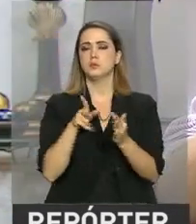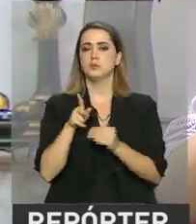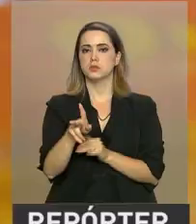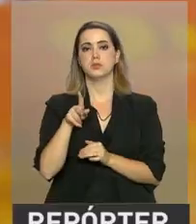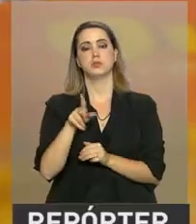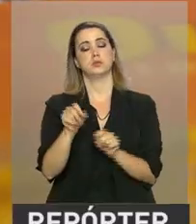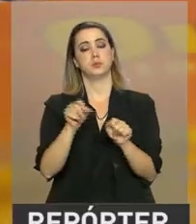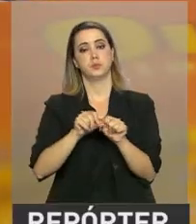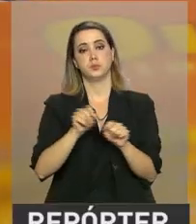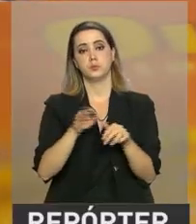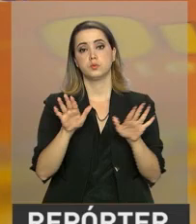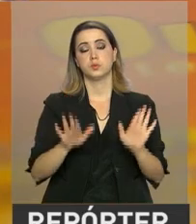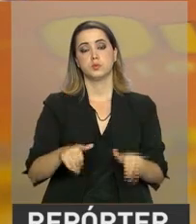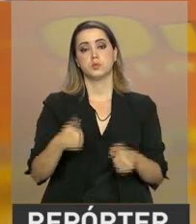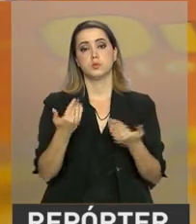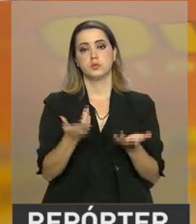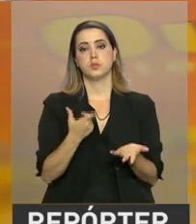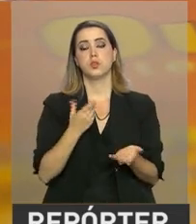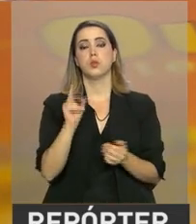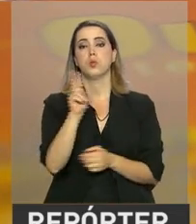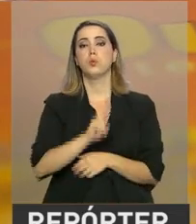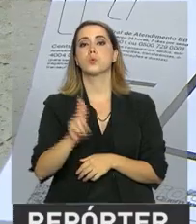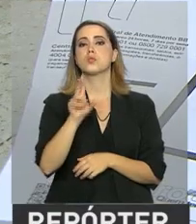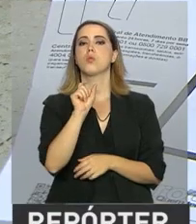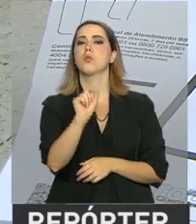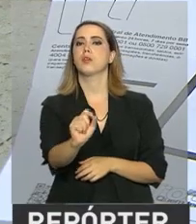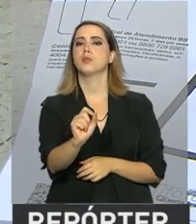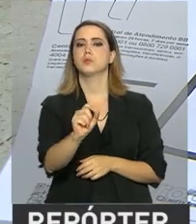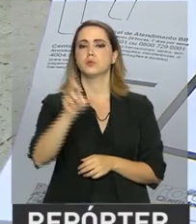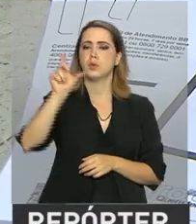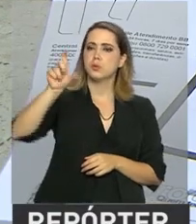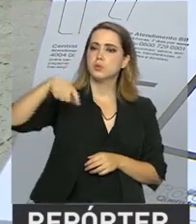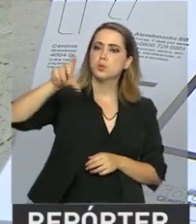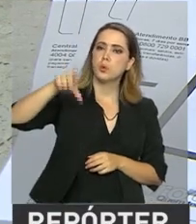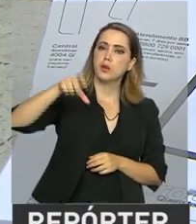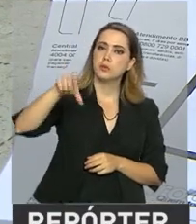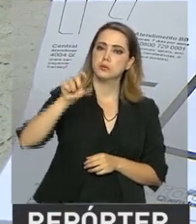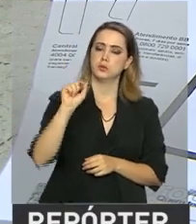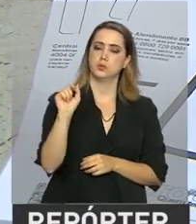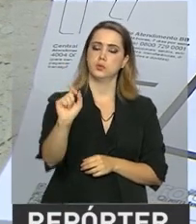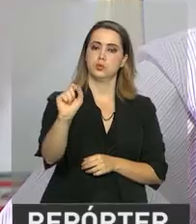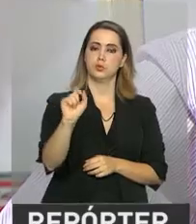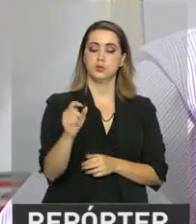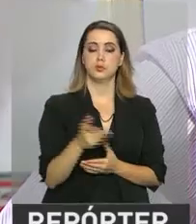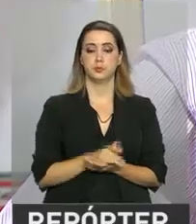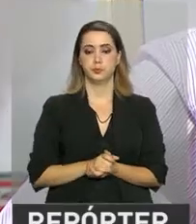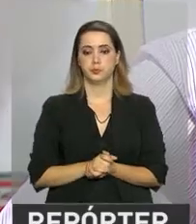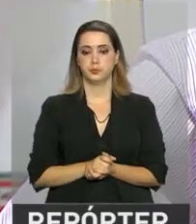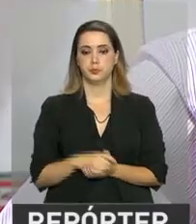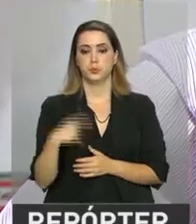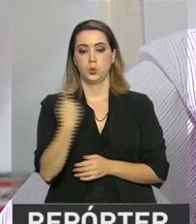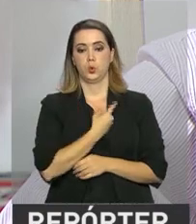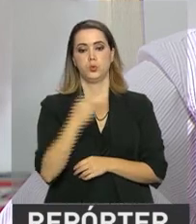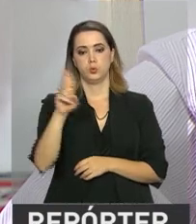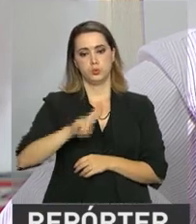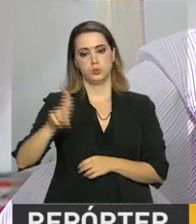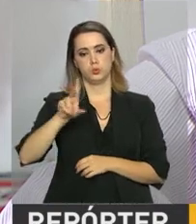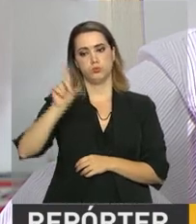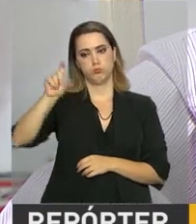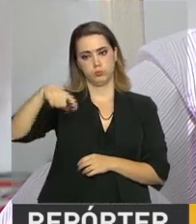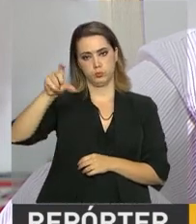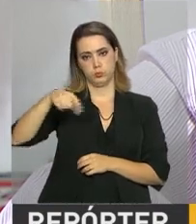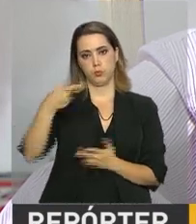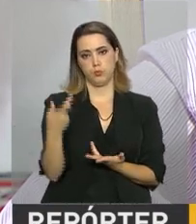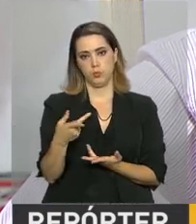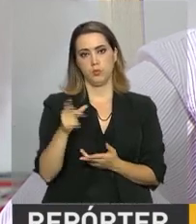frequência. Para isso, contam com o cartão de crédito, que é usado principalmente para as compras. A gente utiliza bastante. Eu deixo mais